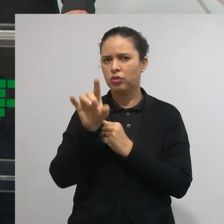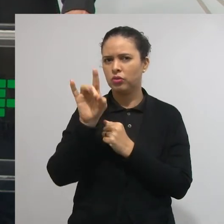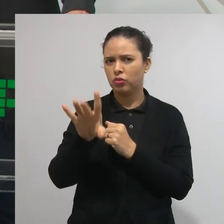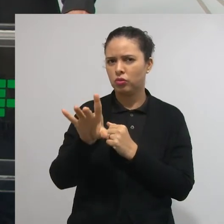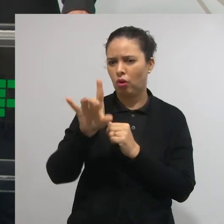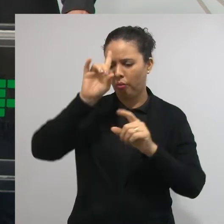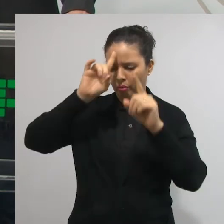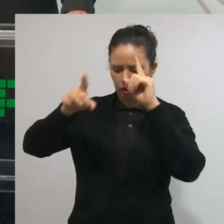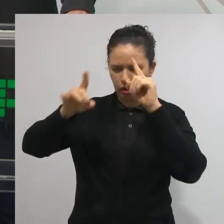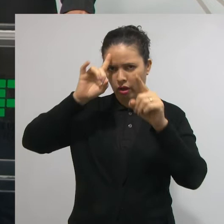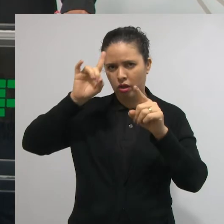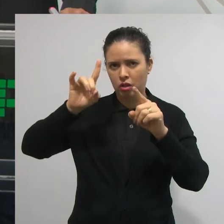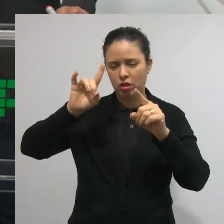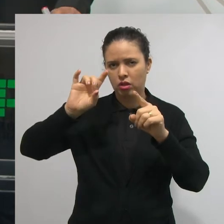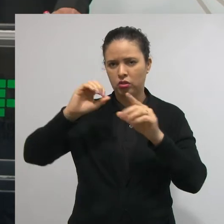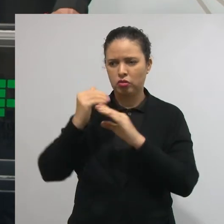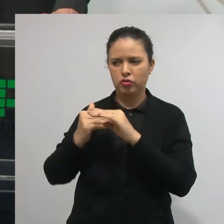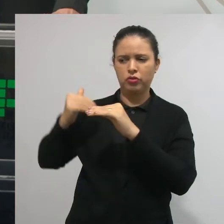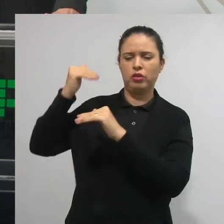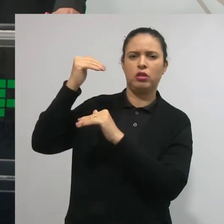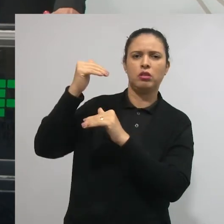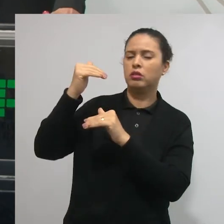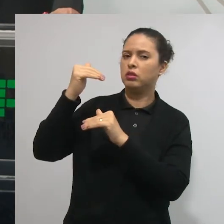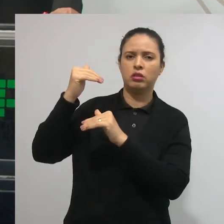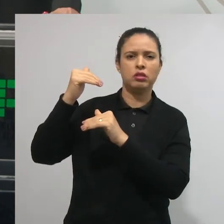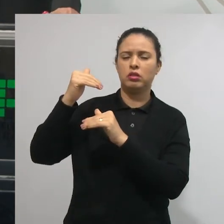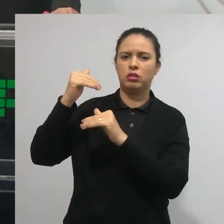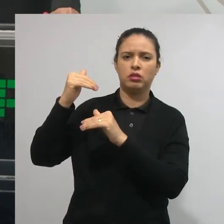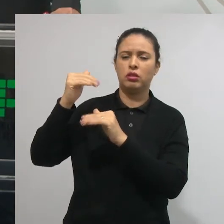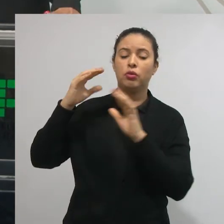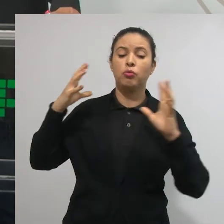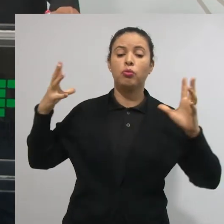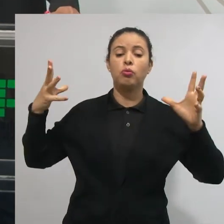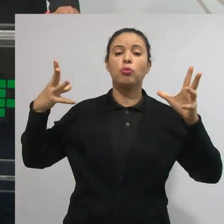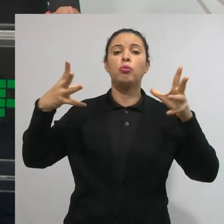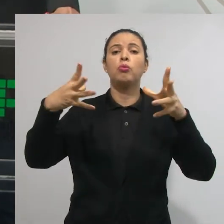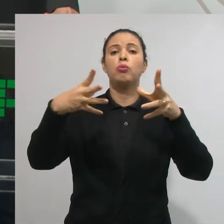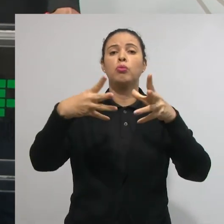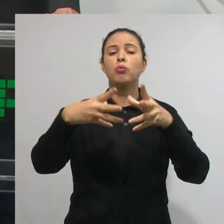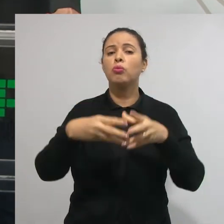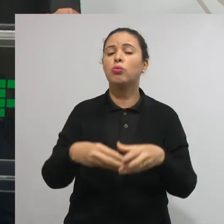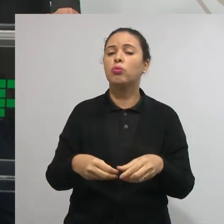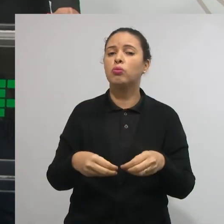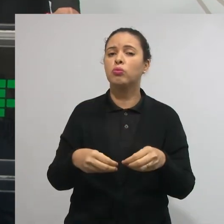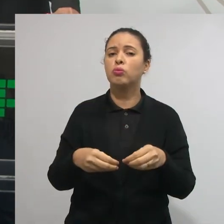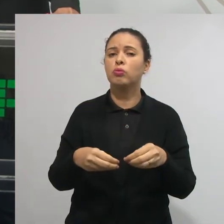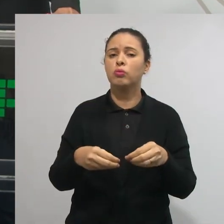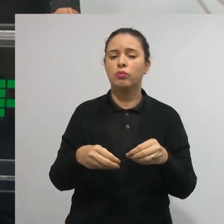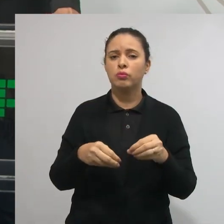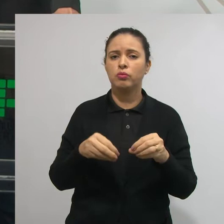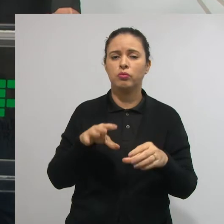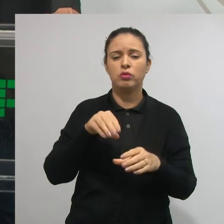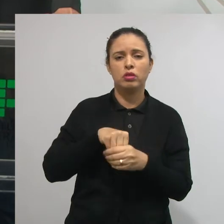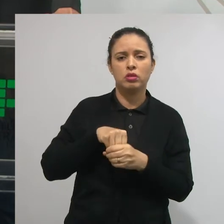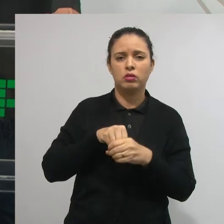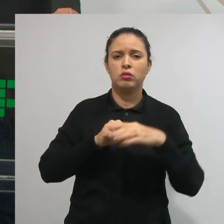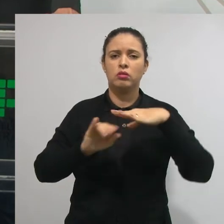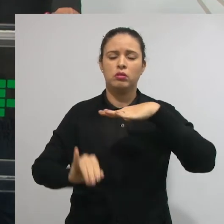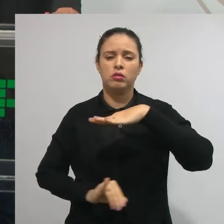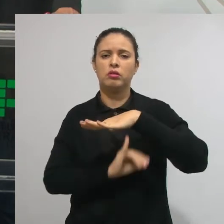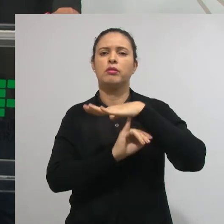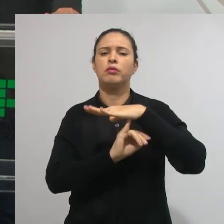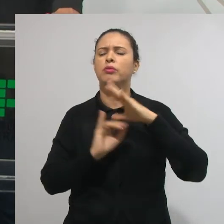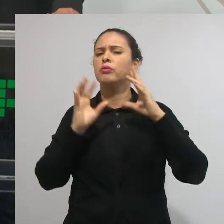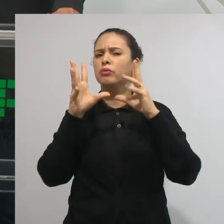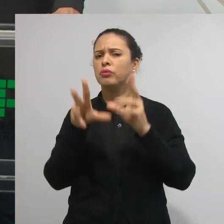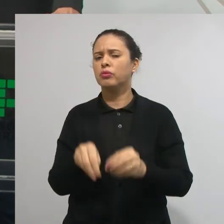de comando, não é só a hierarquia, mas sim tudo aquilo que está dentro da organização,